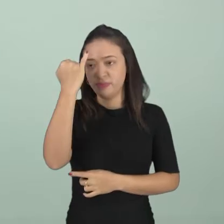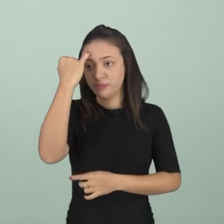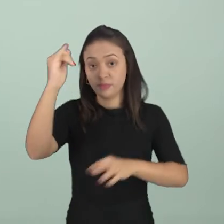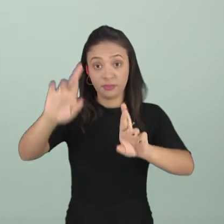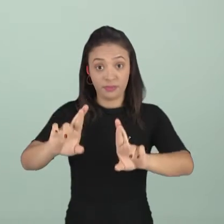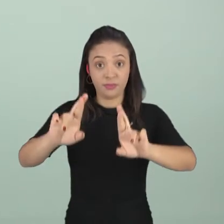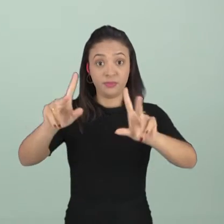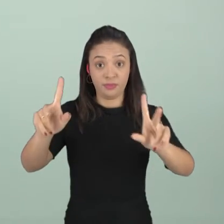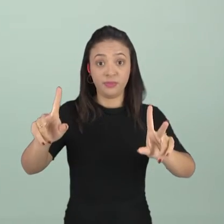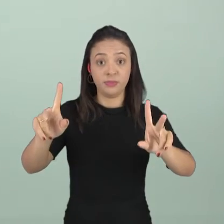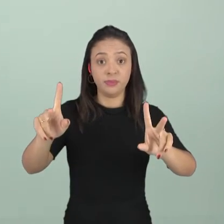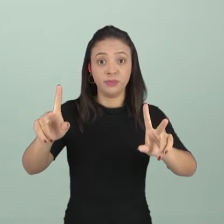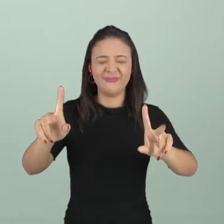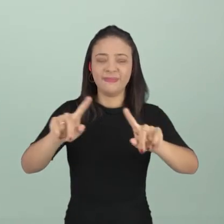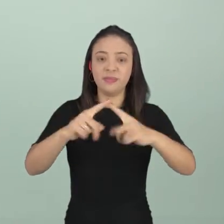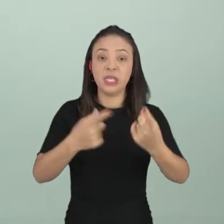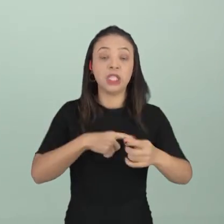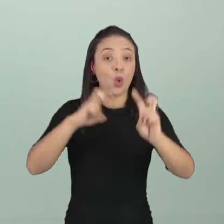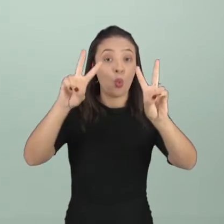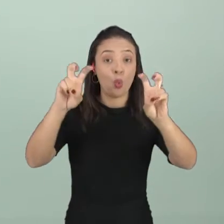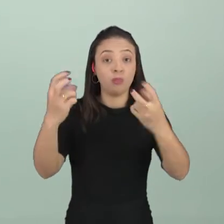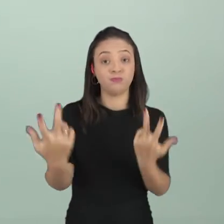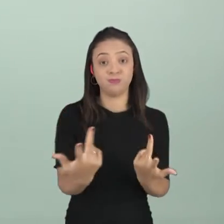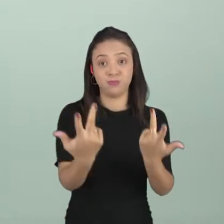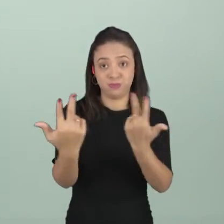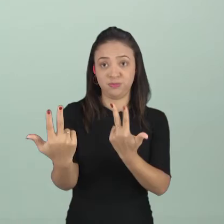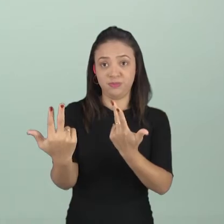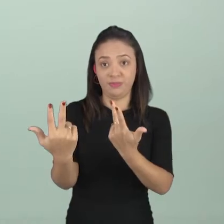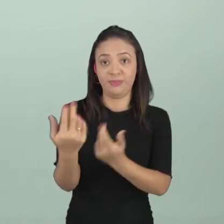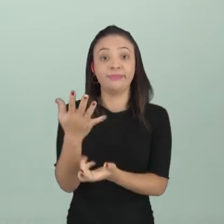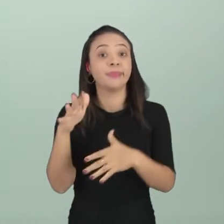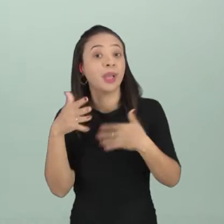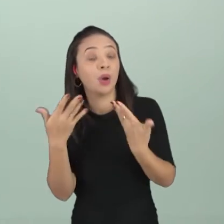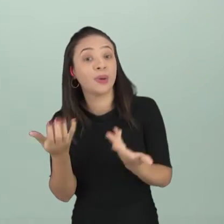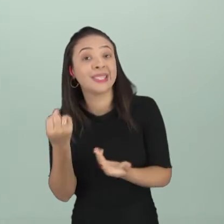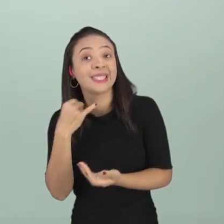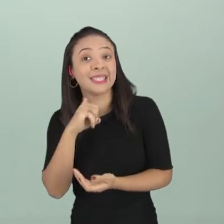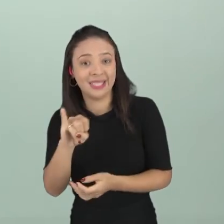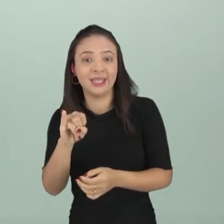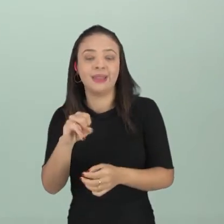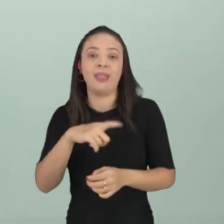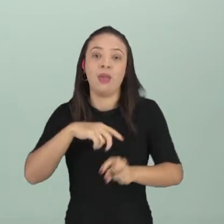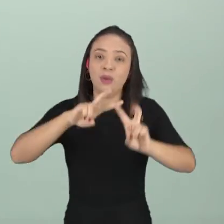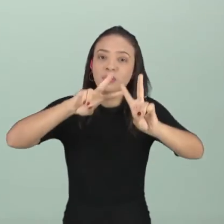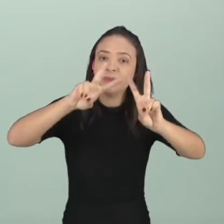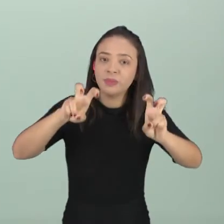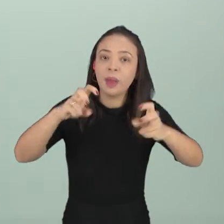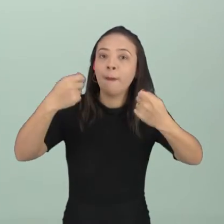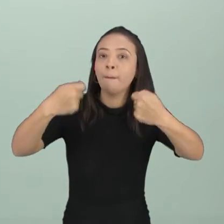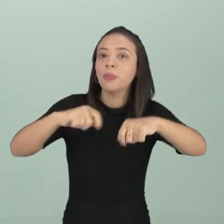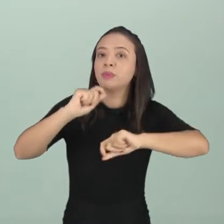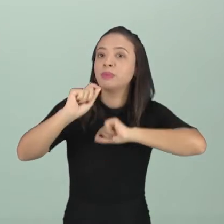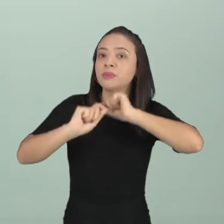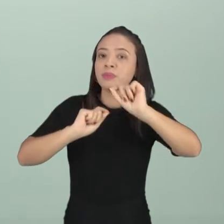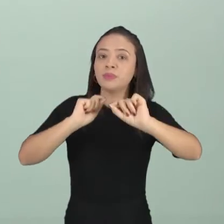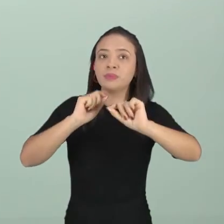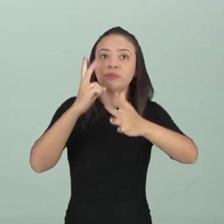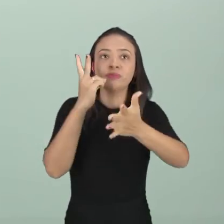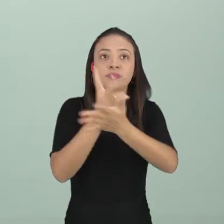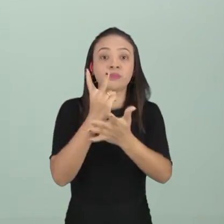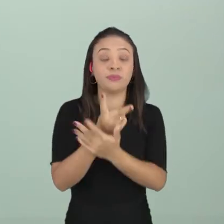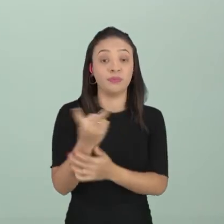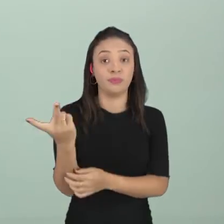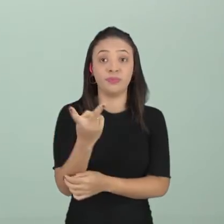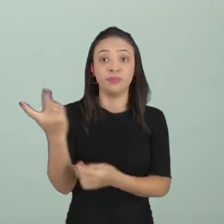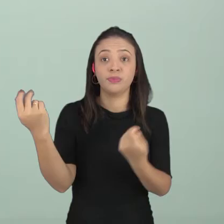opostas a respeito de um mesmo tema. Então, quando você vai tratar de um tema, você precisa ter sempre esses